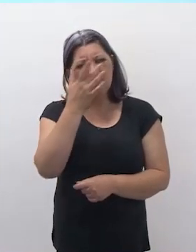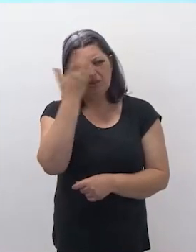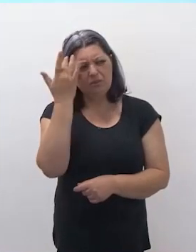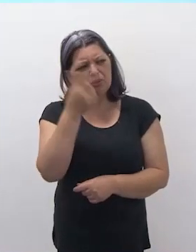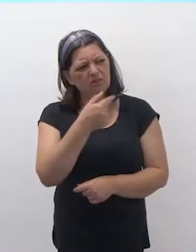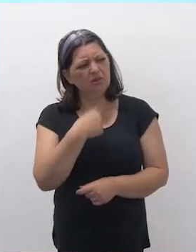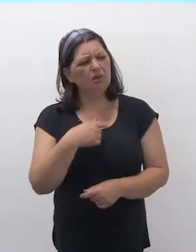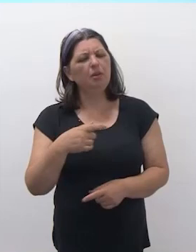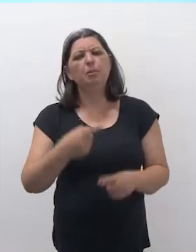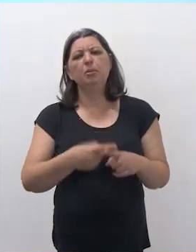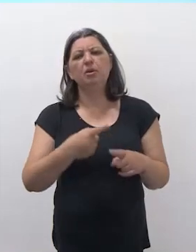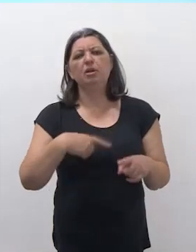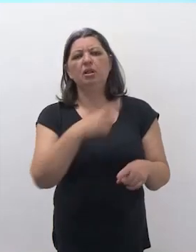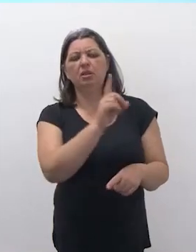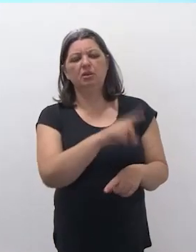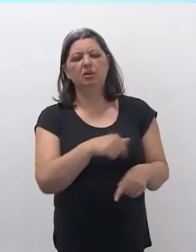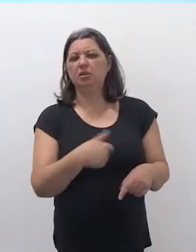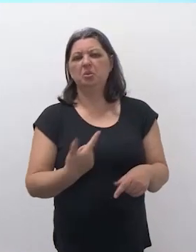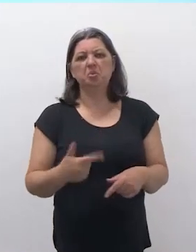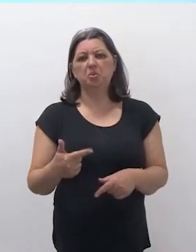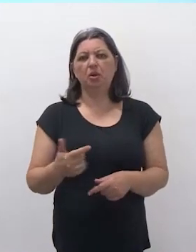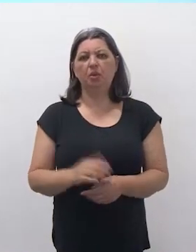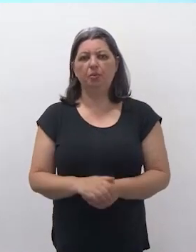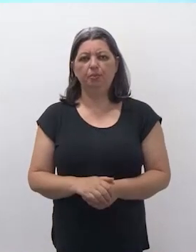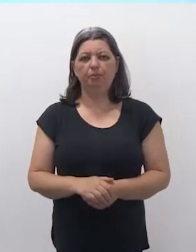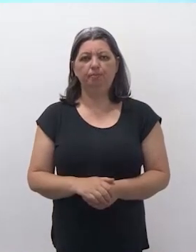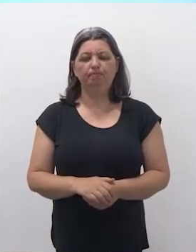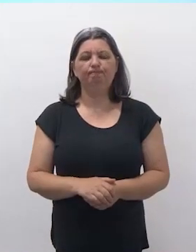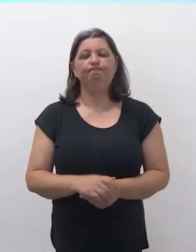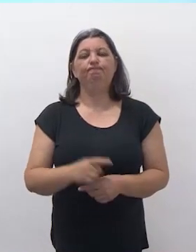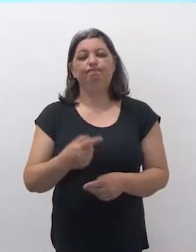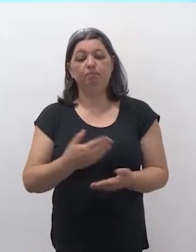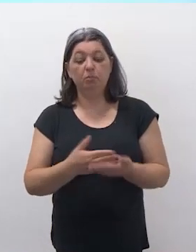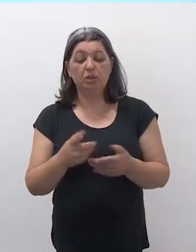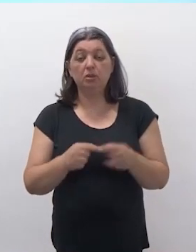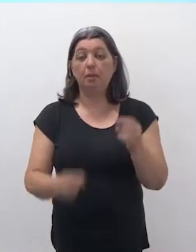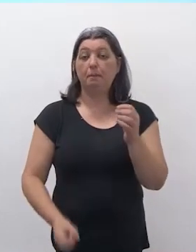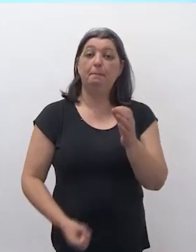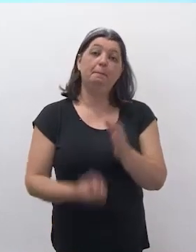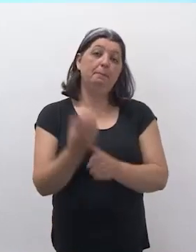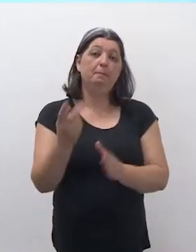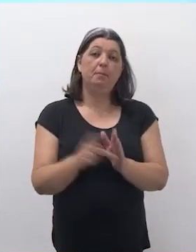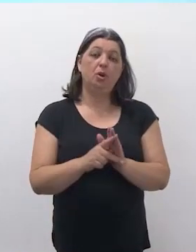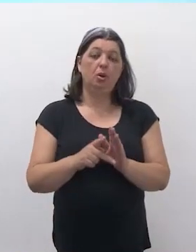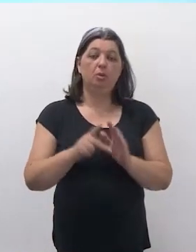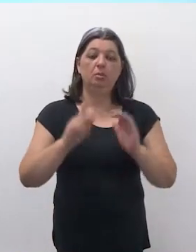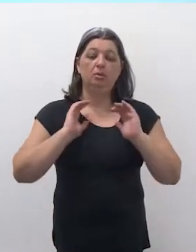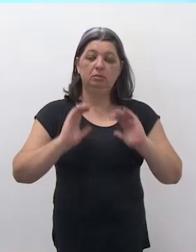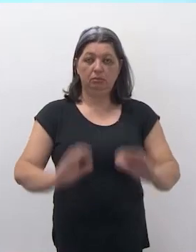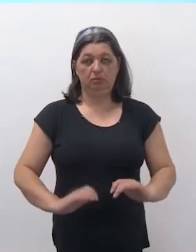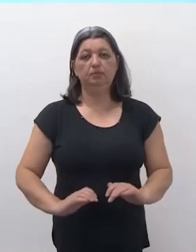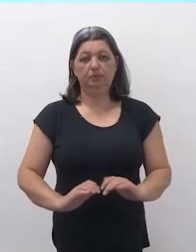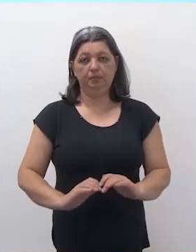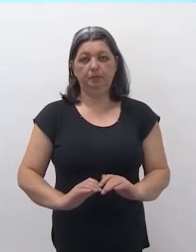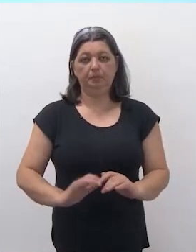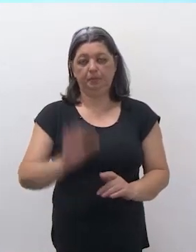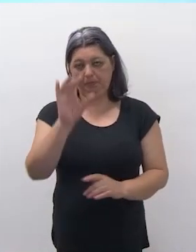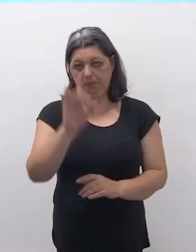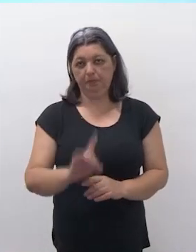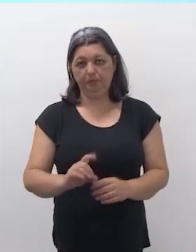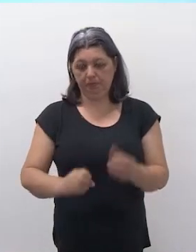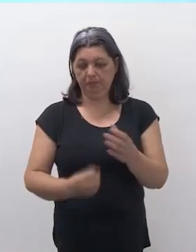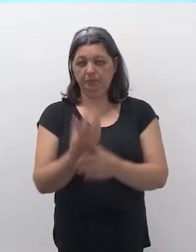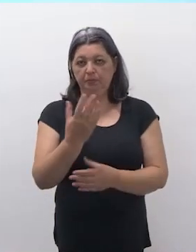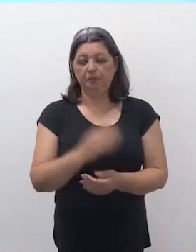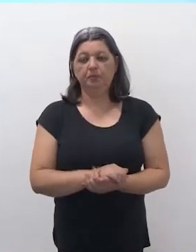ele tem esse direito e eu não tenho? Você começa aí uma criação dos direitos civis, uma necessidade, né, desse surgimento dos direitos civis.